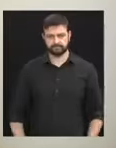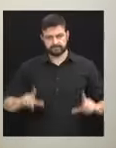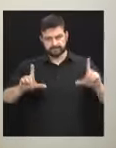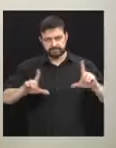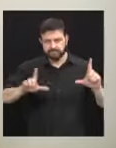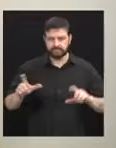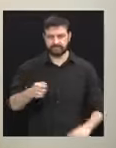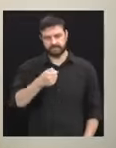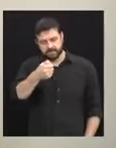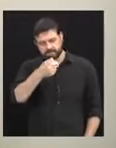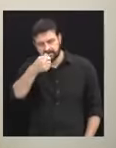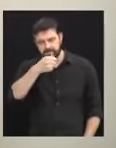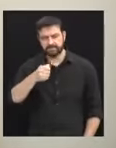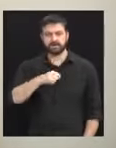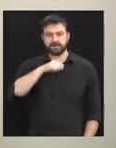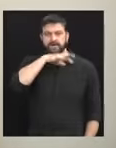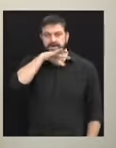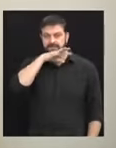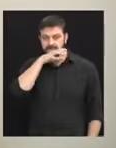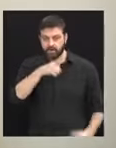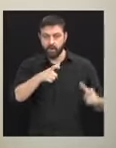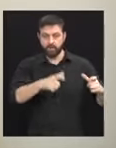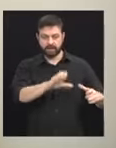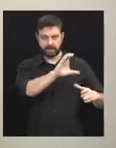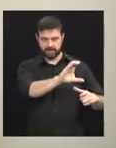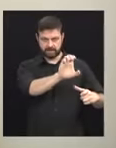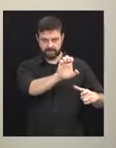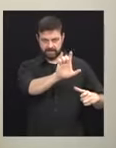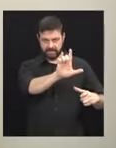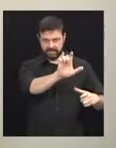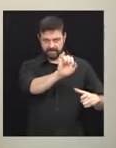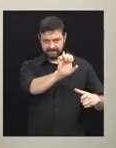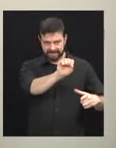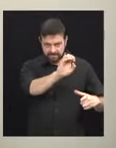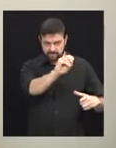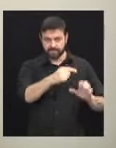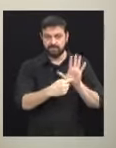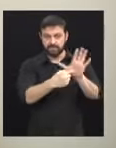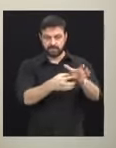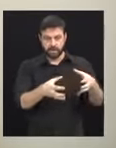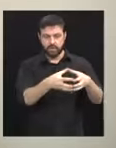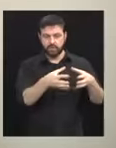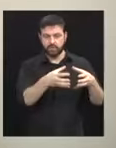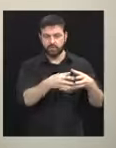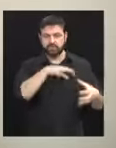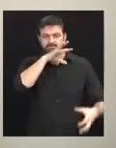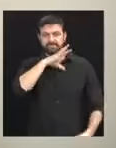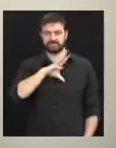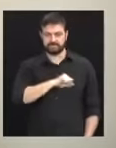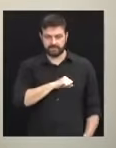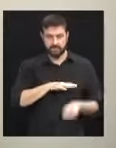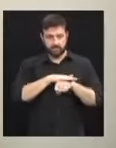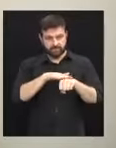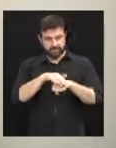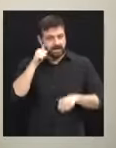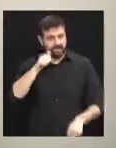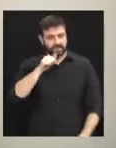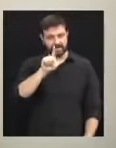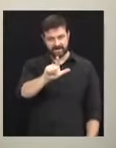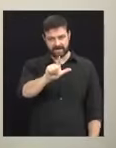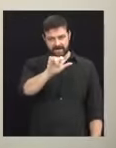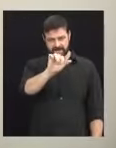Olá, o programa Espaço Aberto Animal veio até o Campos Elíseos. Hoje vai mostrar para você o trabalho da Like Bichos. Para conversar com a gente está aqui a Liliane